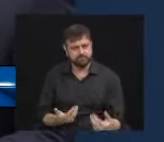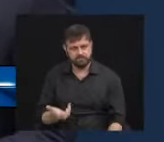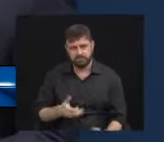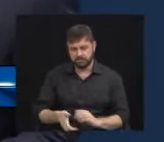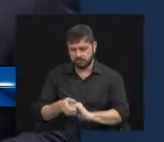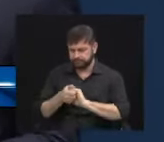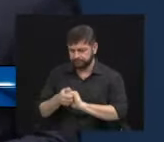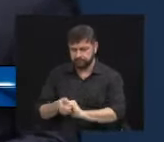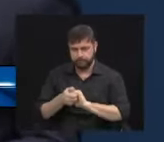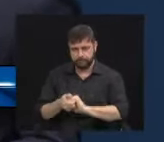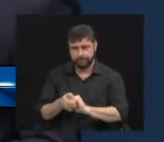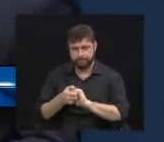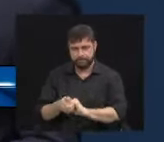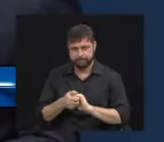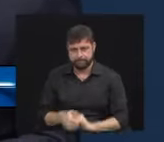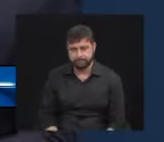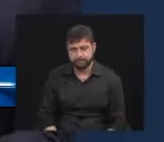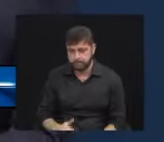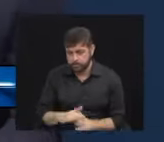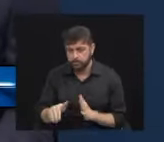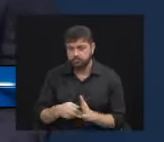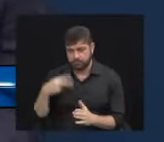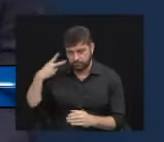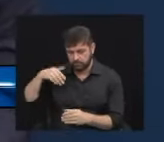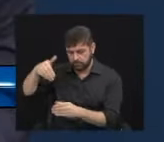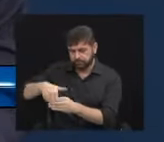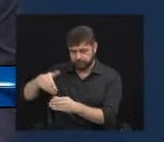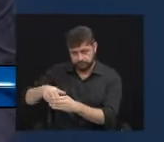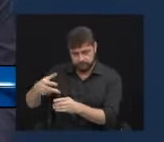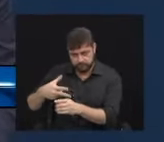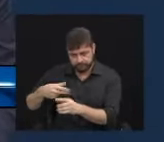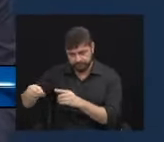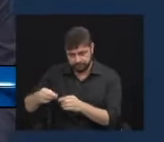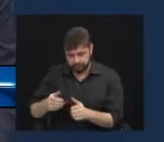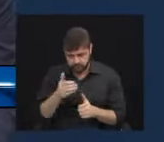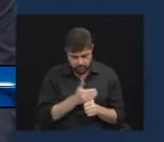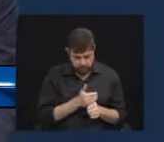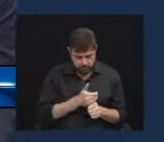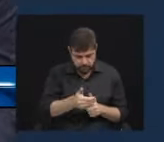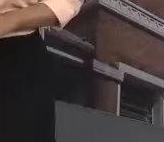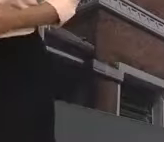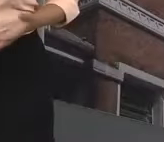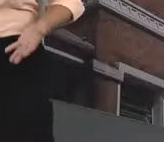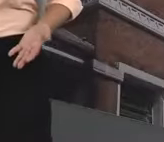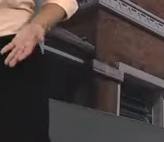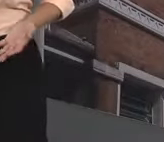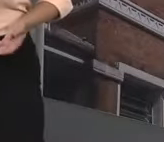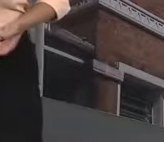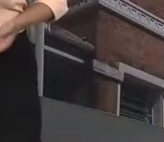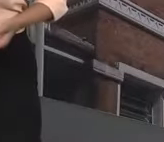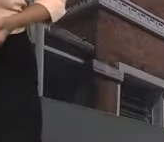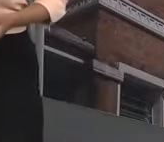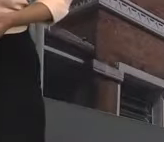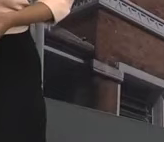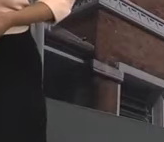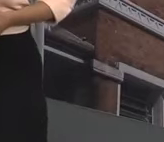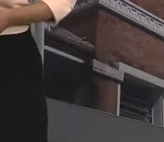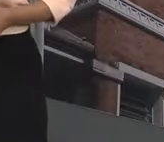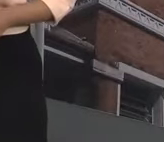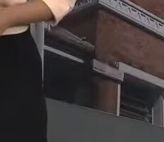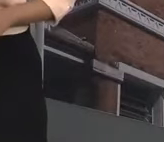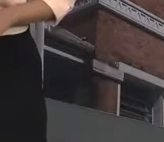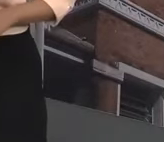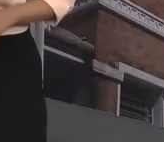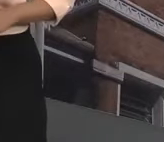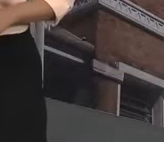e parabenizar a eleição de todos os vereadores que tomaram posse nessa data. E para encerrar esta edição, vamos à previsão do